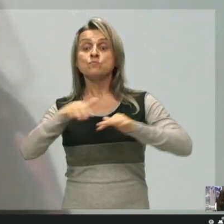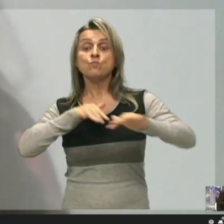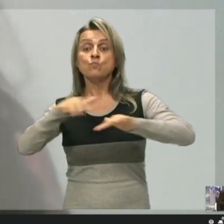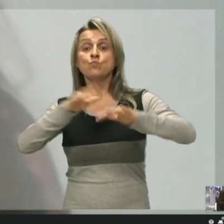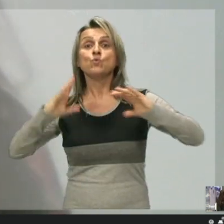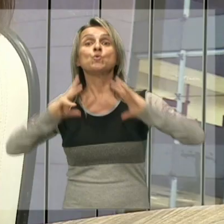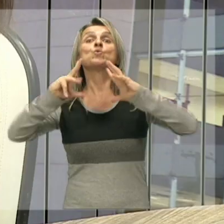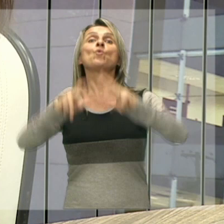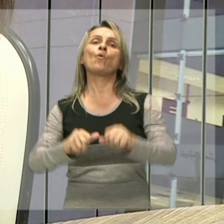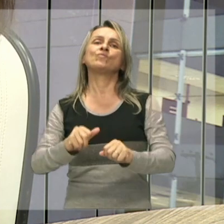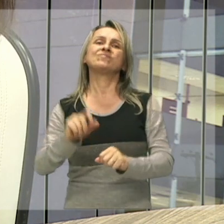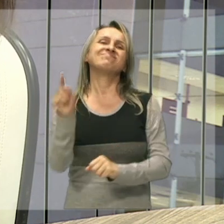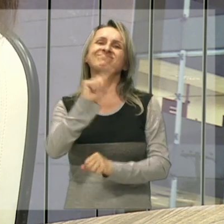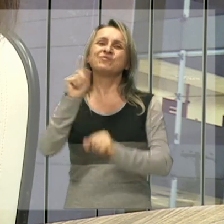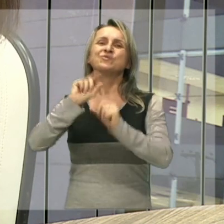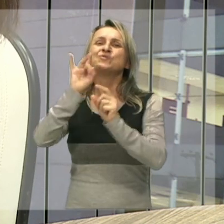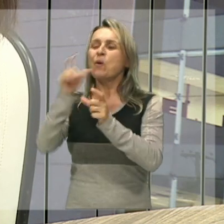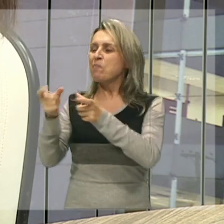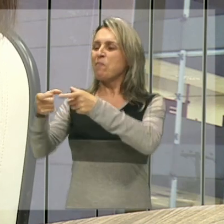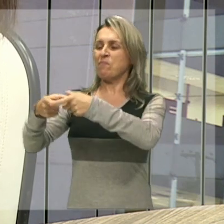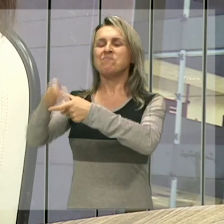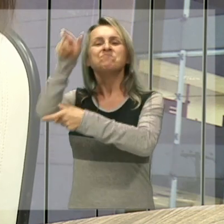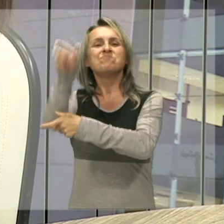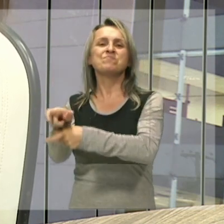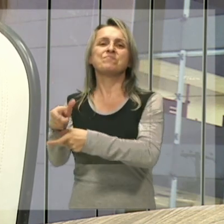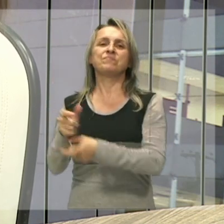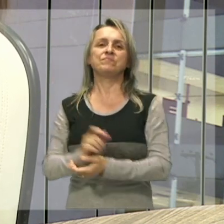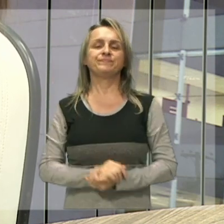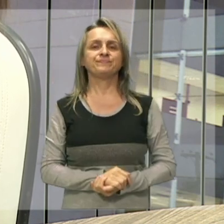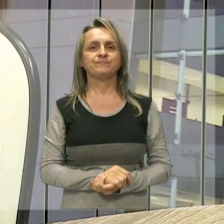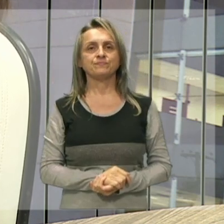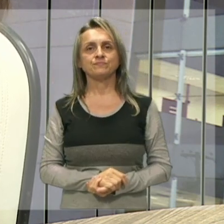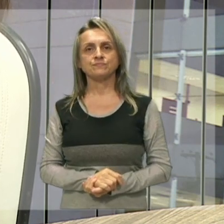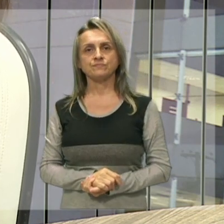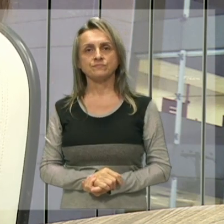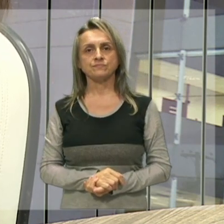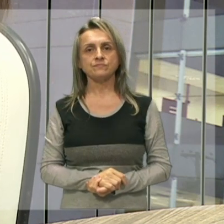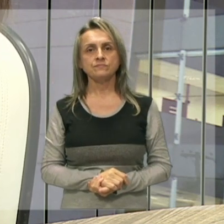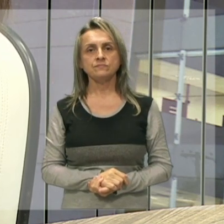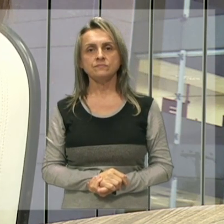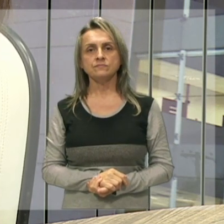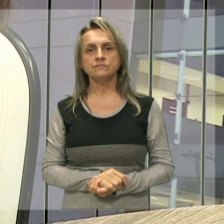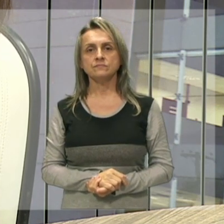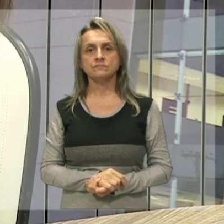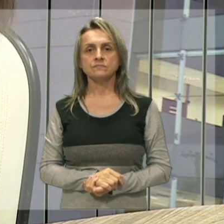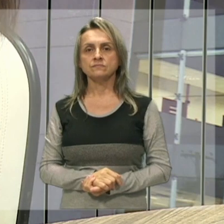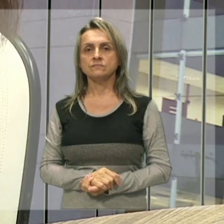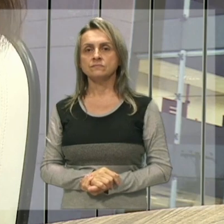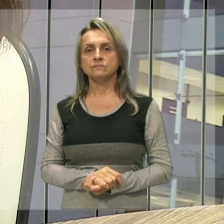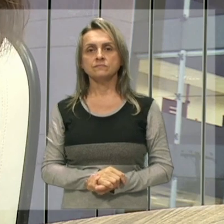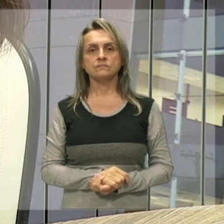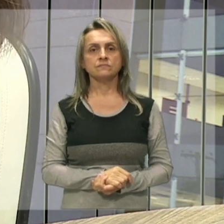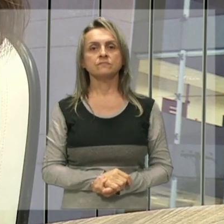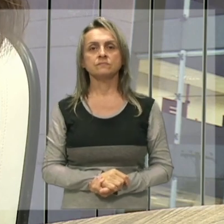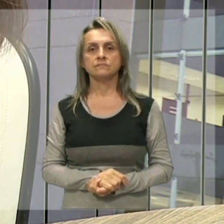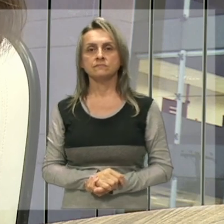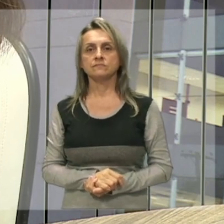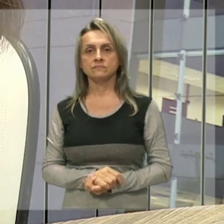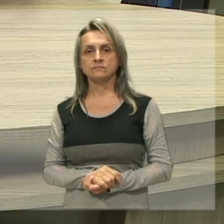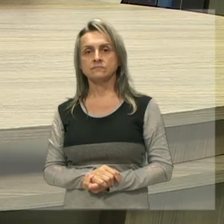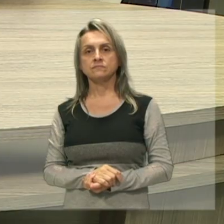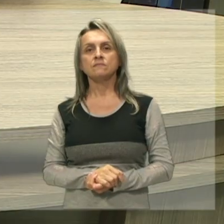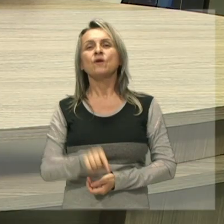minoria. Essa questão, você falou, não é mais uma minoria, e nunca deveria ter sido colocado